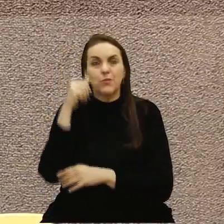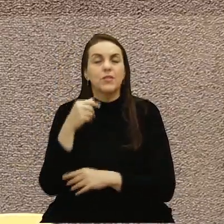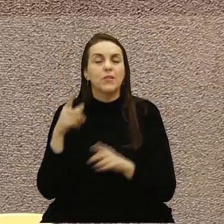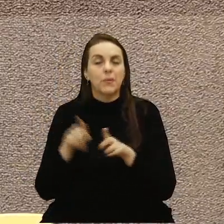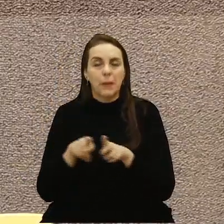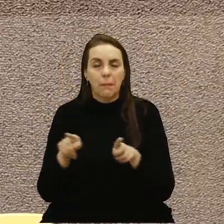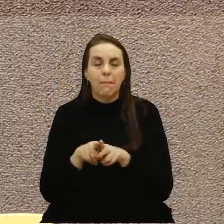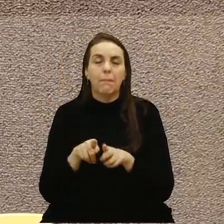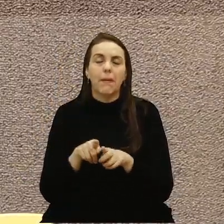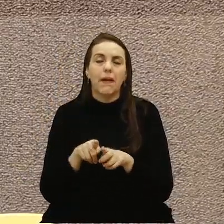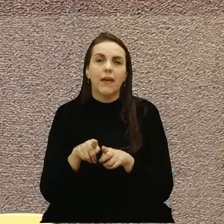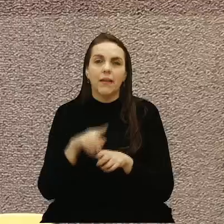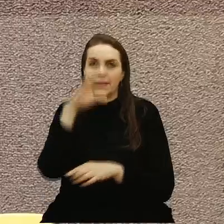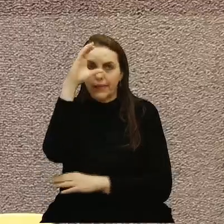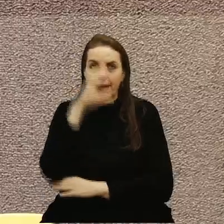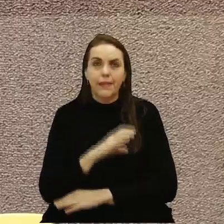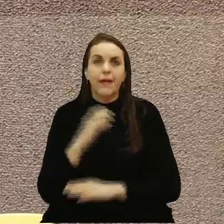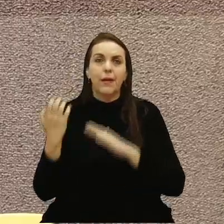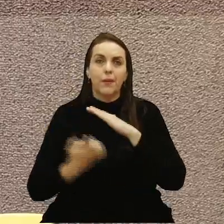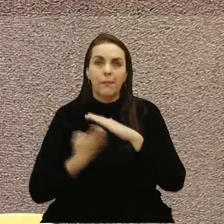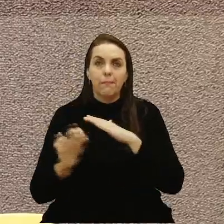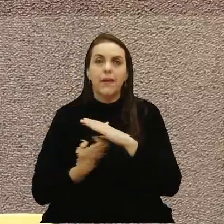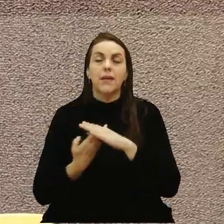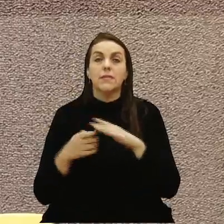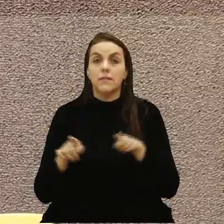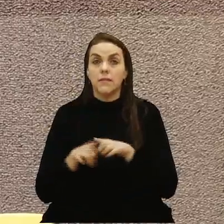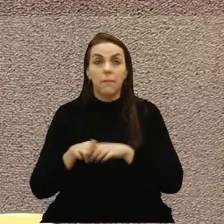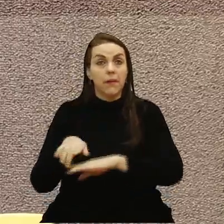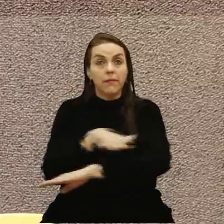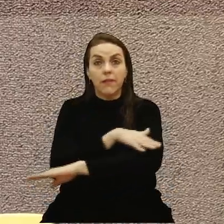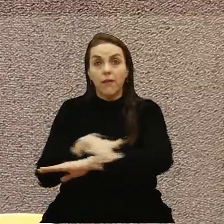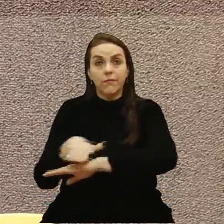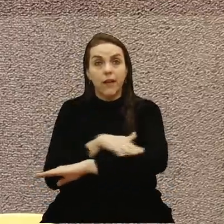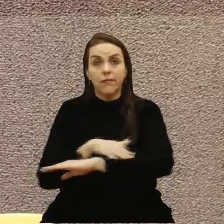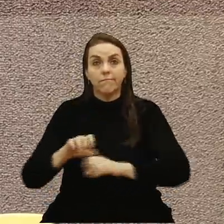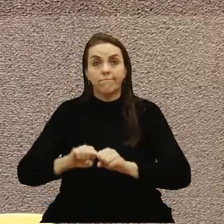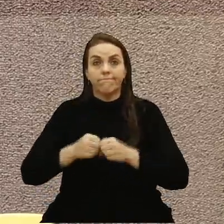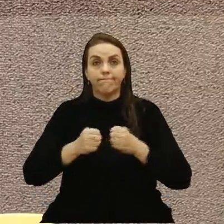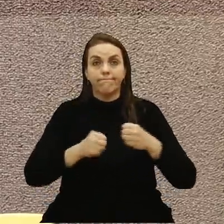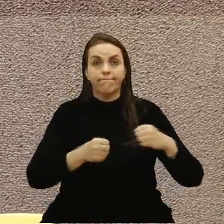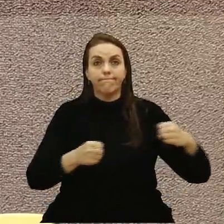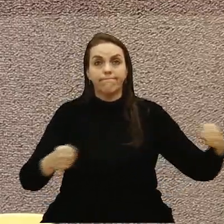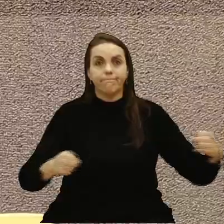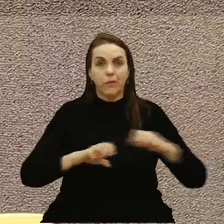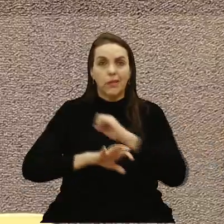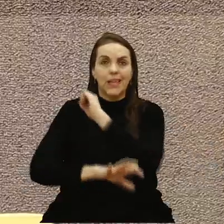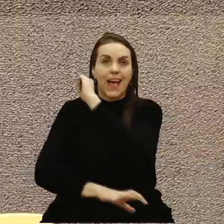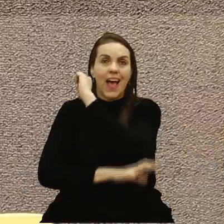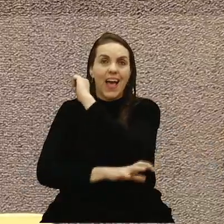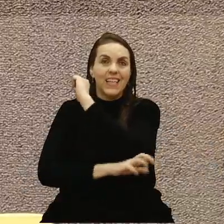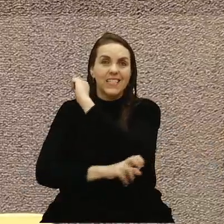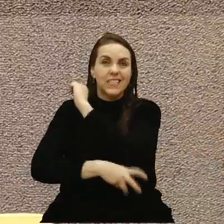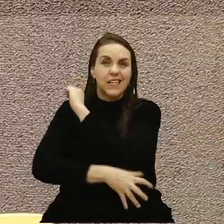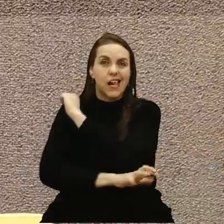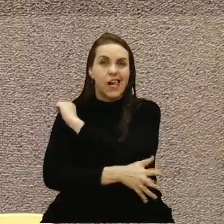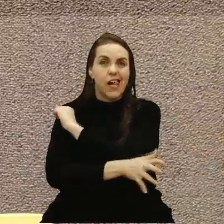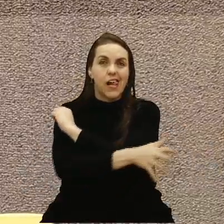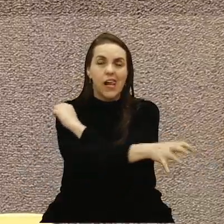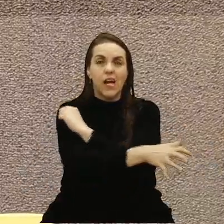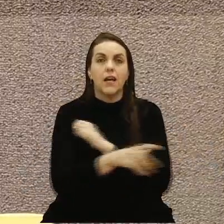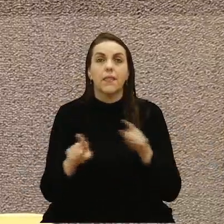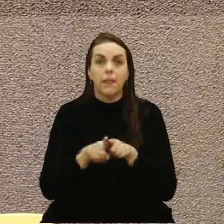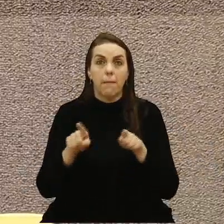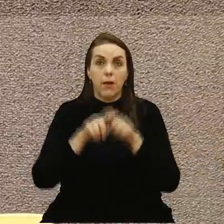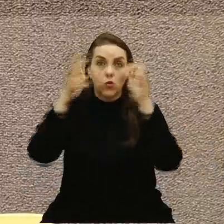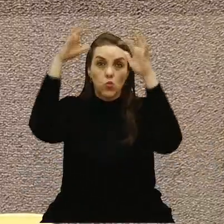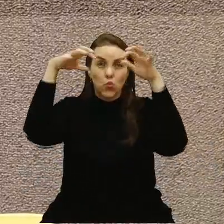própria empresa, e também na questão das calçadas, né? Que destrói tudo sem a gente entrar no mérito de quando dá um